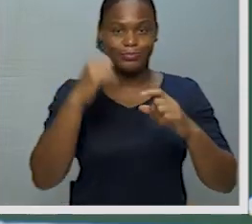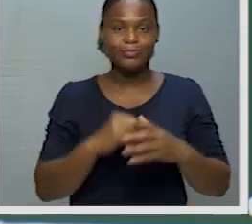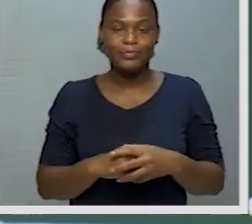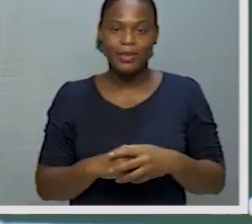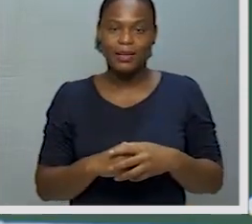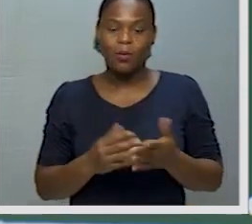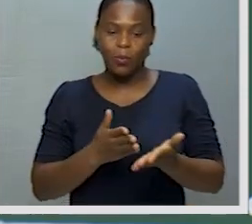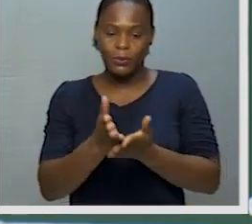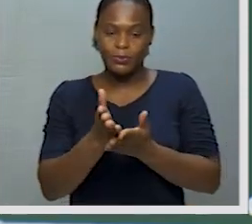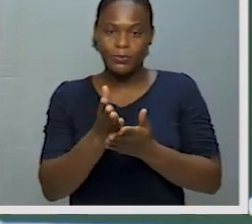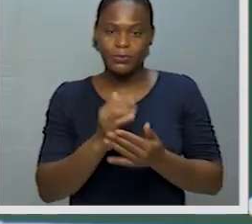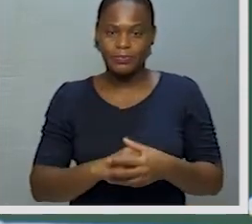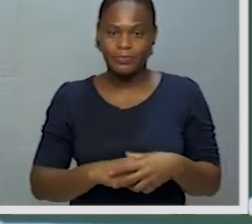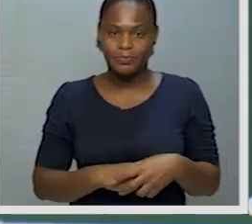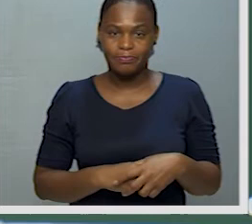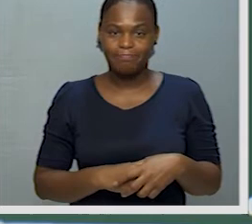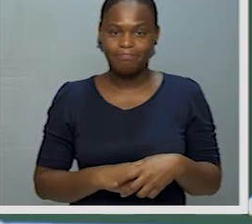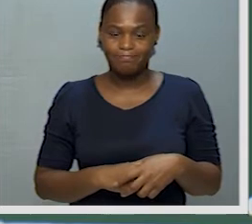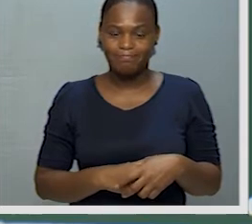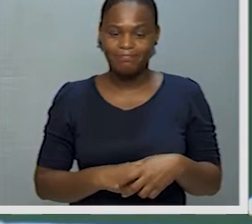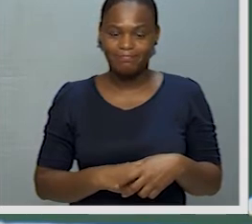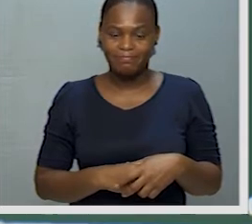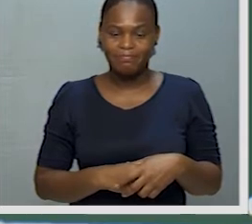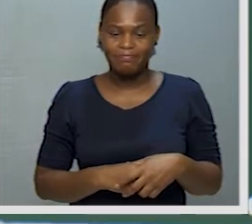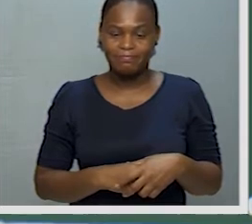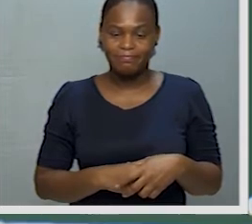potência. Continuando.